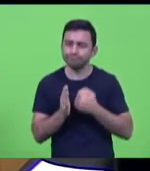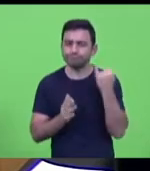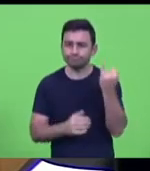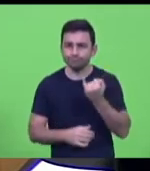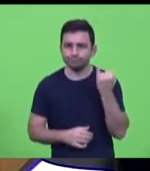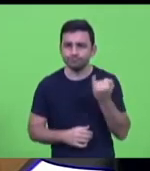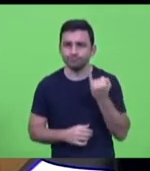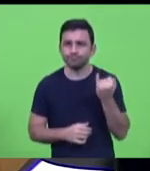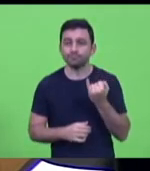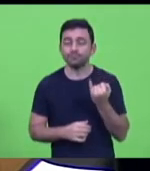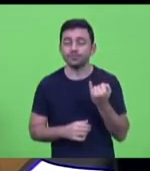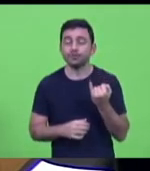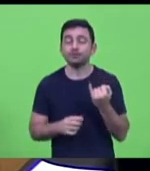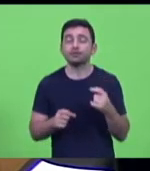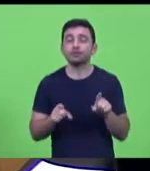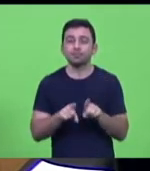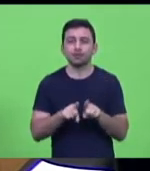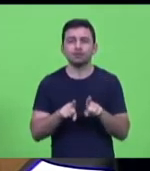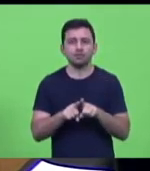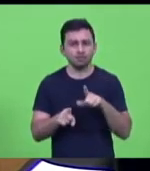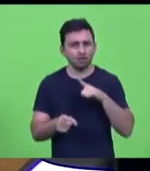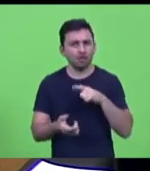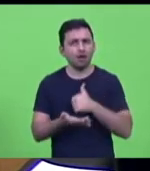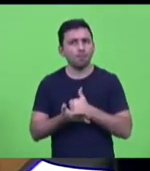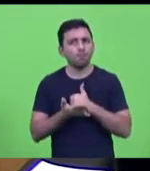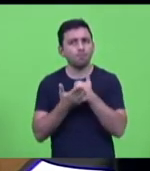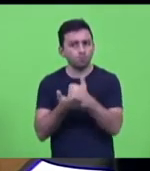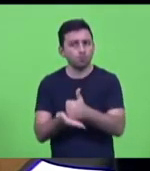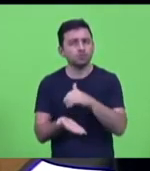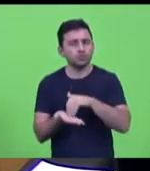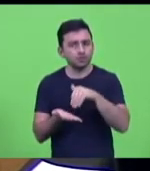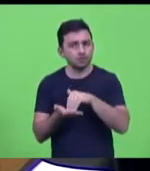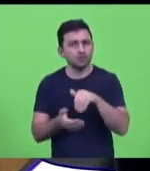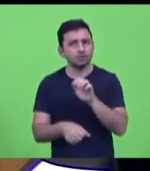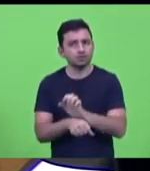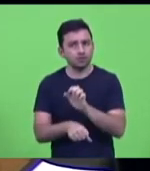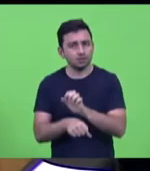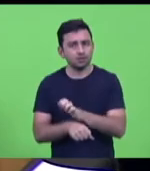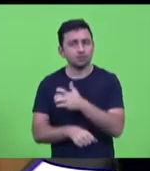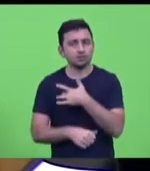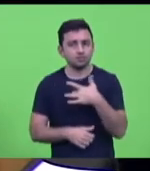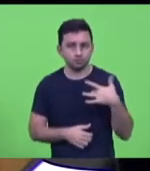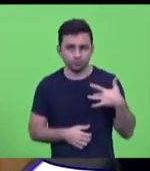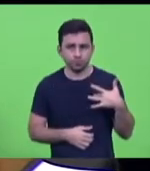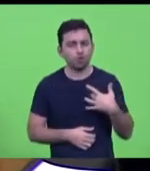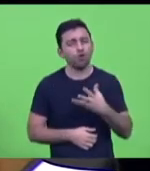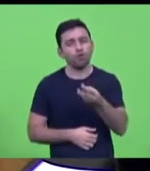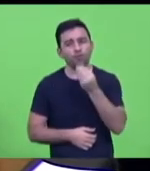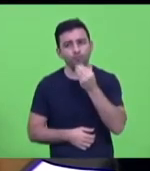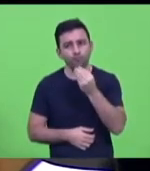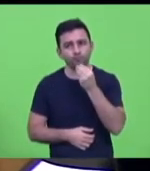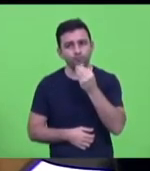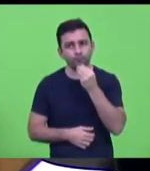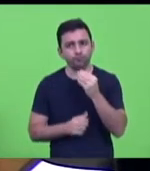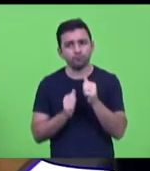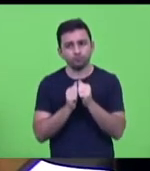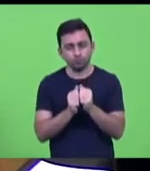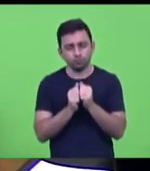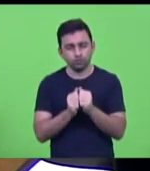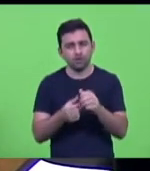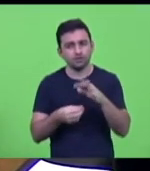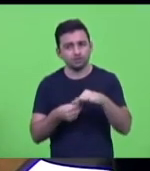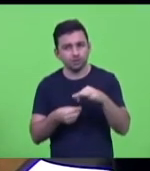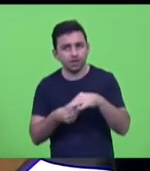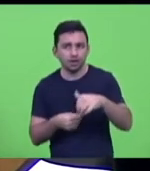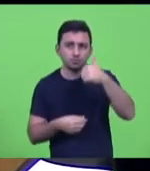e, inclusive, tem o apoio do secretário de Estado da Saúde. Agora, obviamente, que junto com a entidade, com as